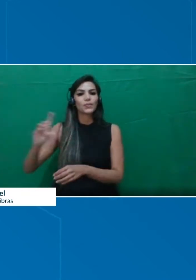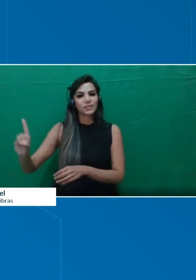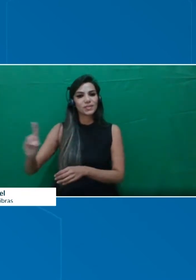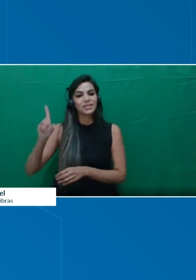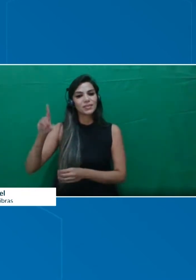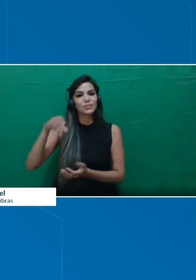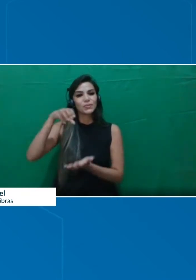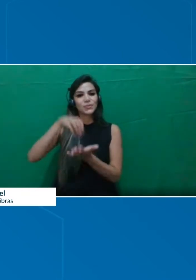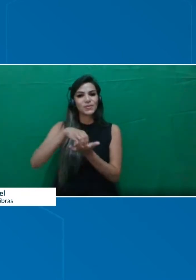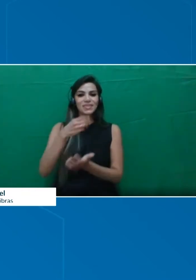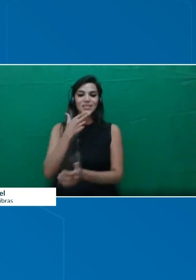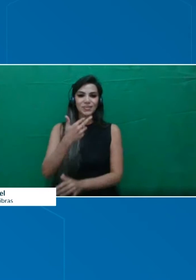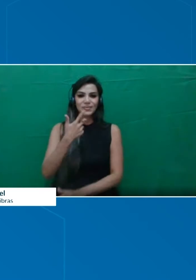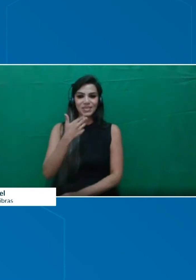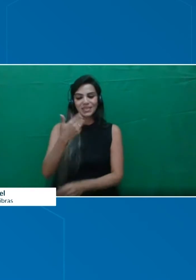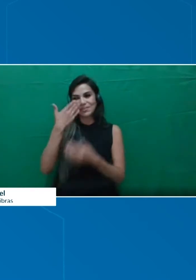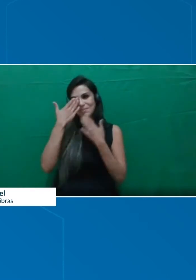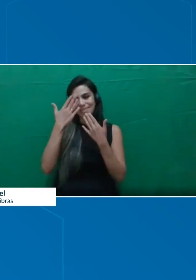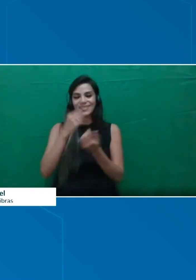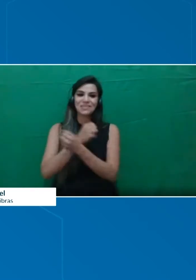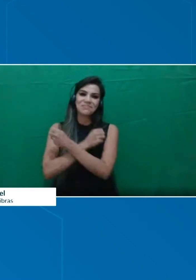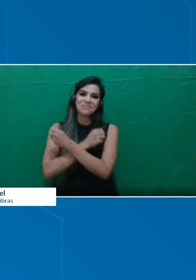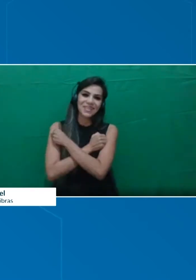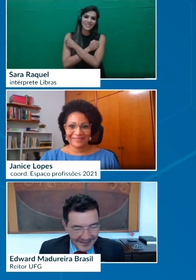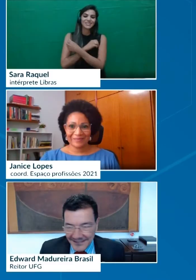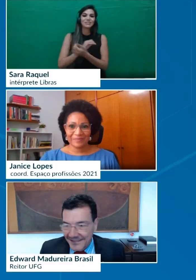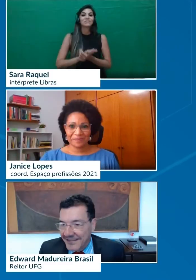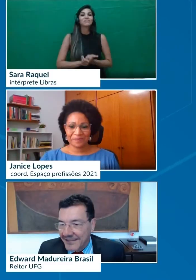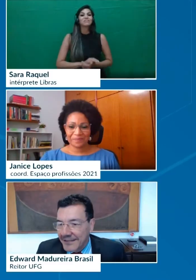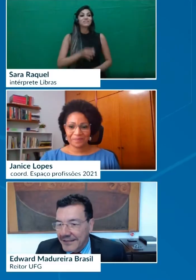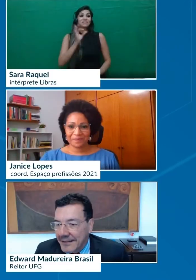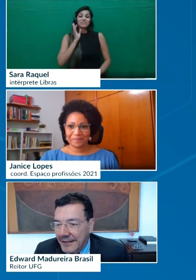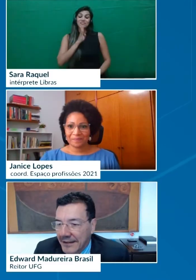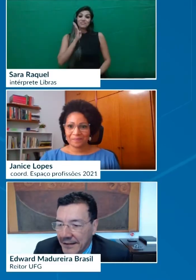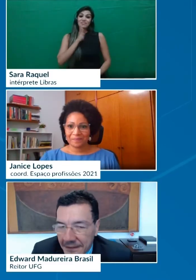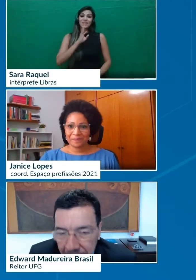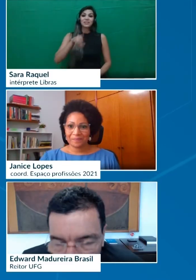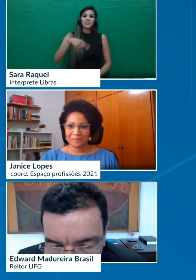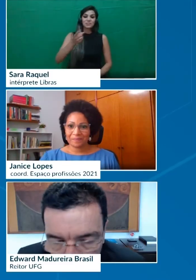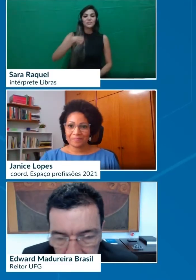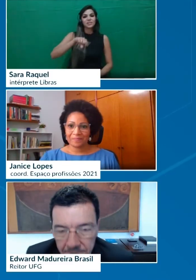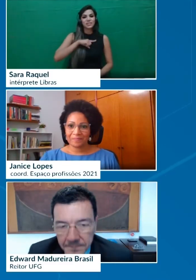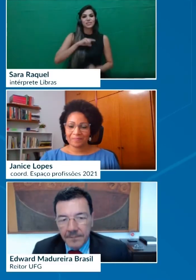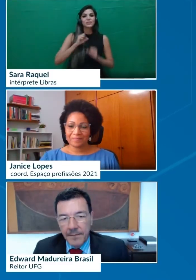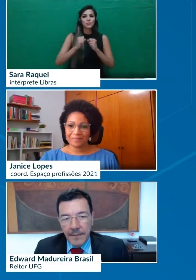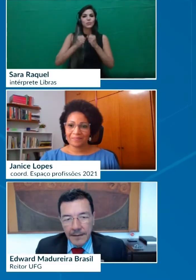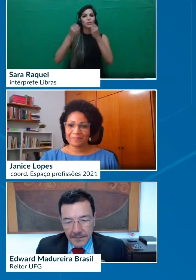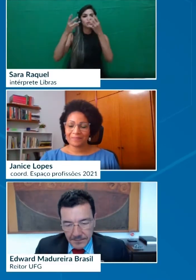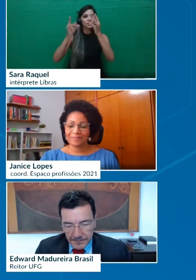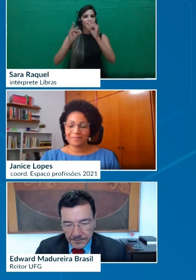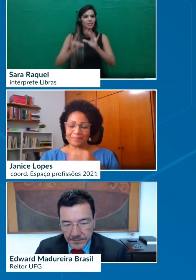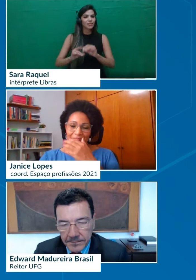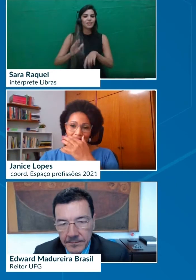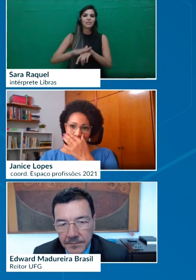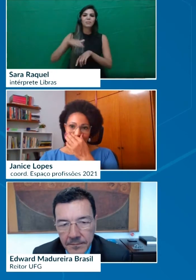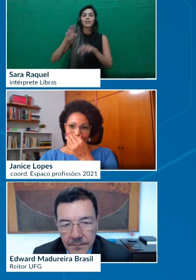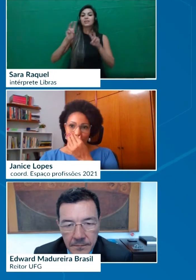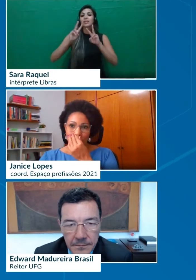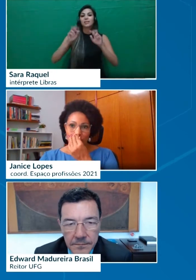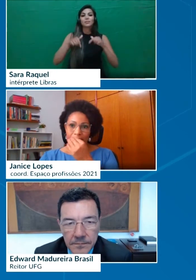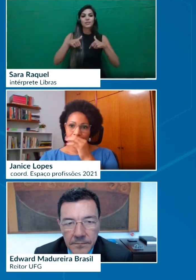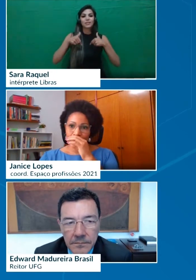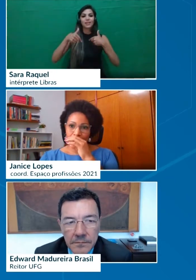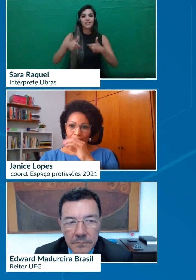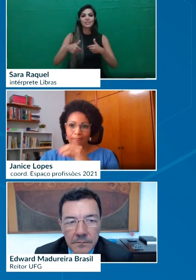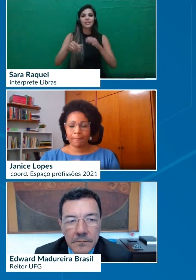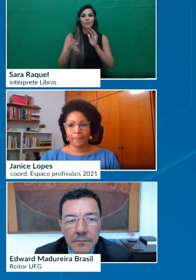Badim. Bacana. Professor Edivar, daqui a pouco a gente pode até falar um pouco mais sobre, né, essa ação aí que a universidade promoveu, né,